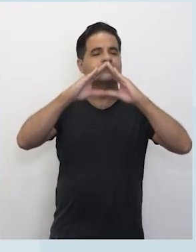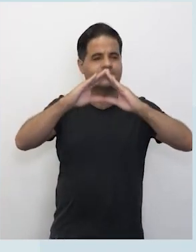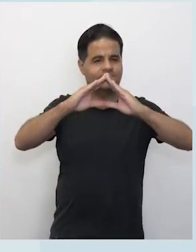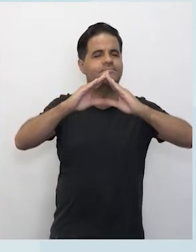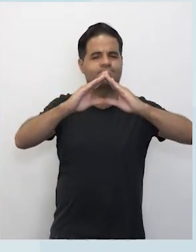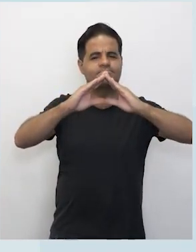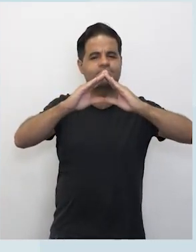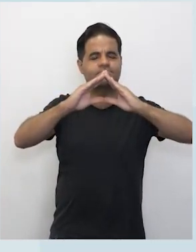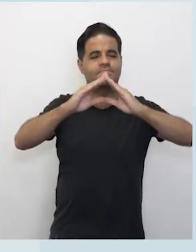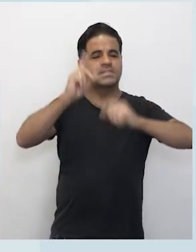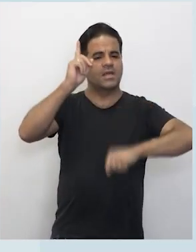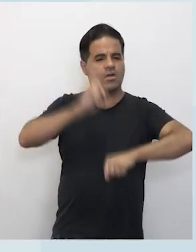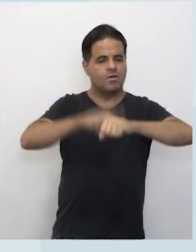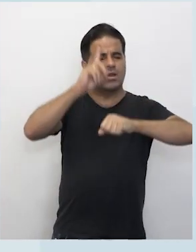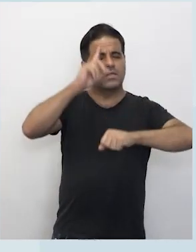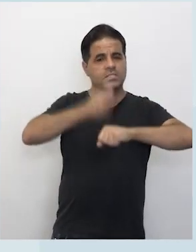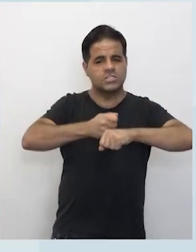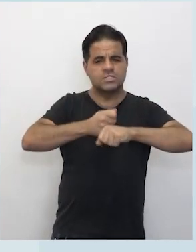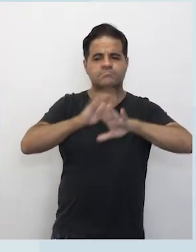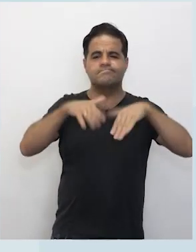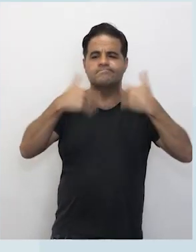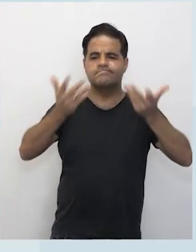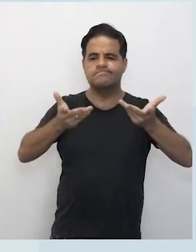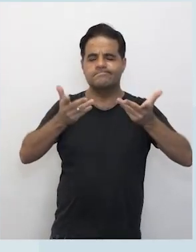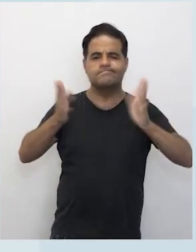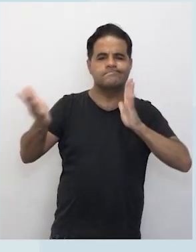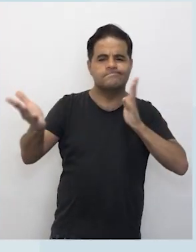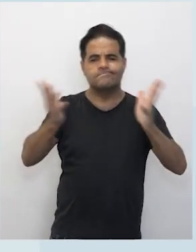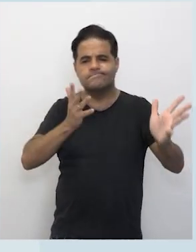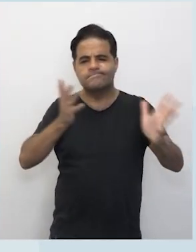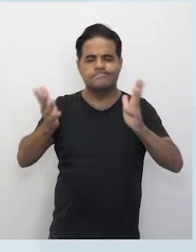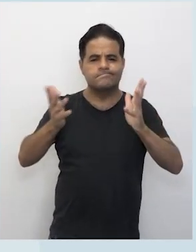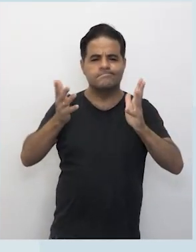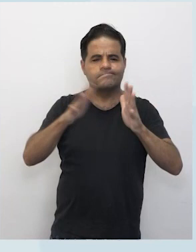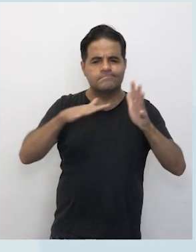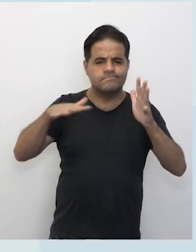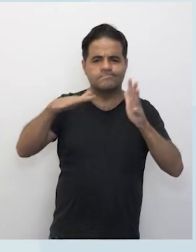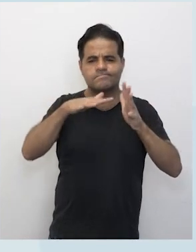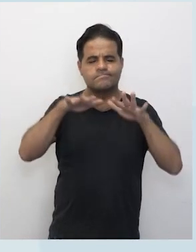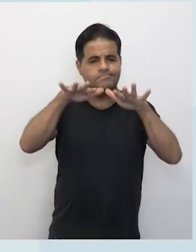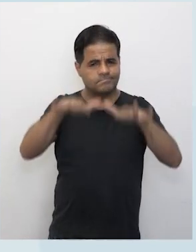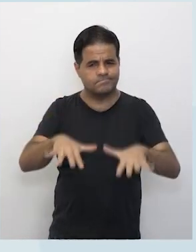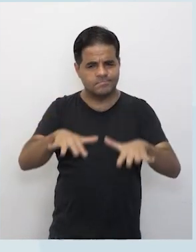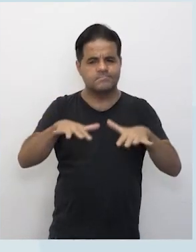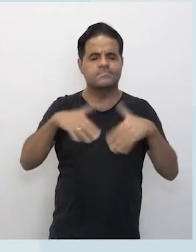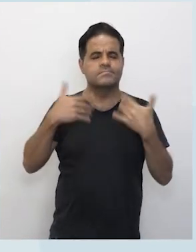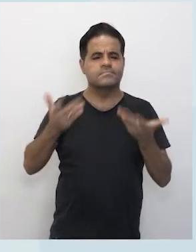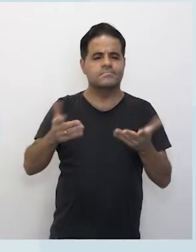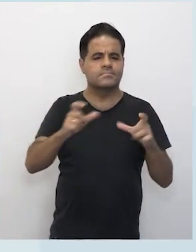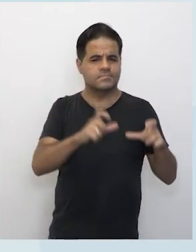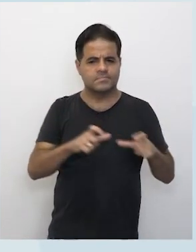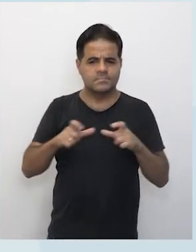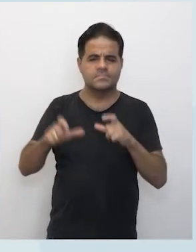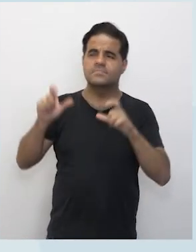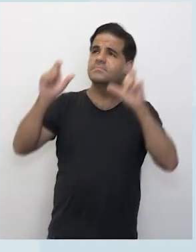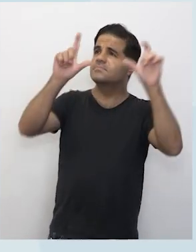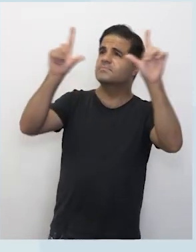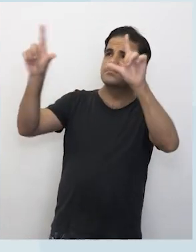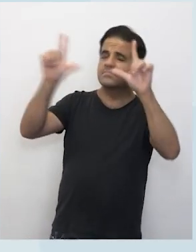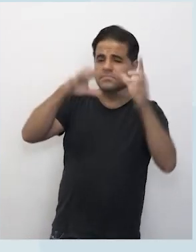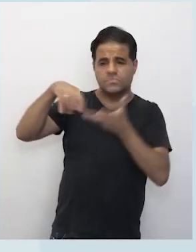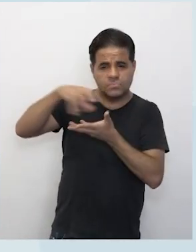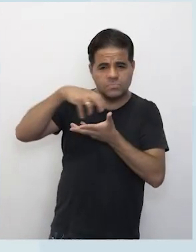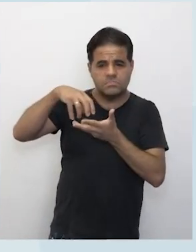né? Então, na hora de decidir quais elementos da pintura vão ocupar determinadas áreas do quadro,